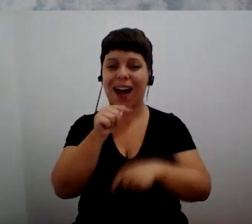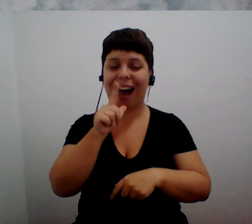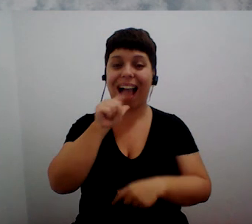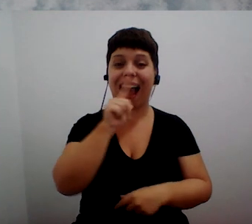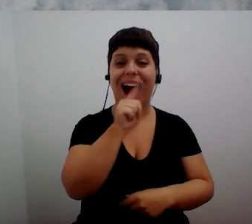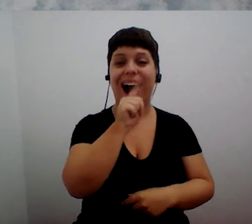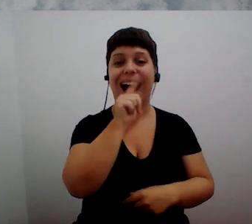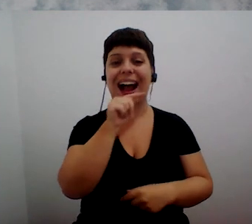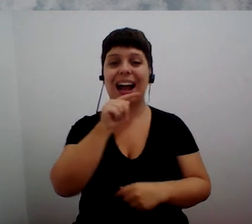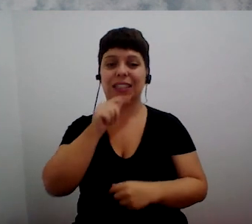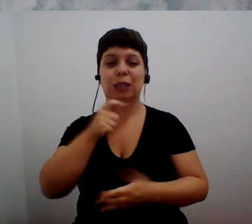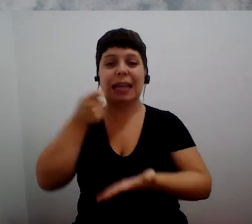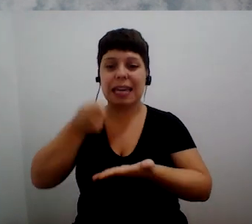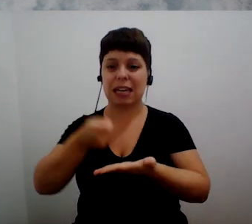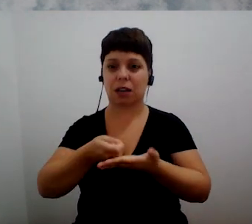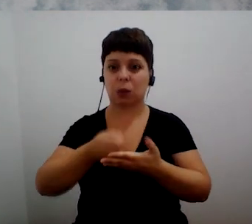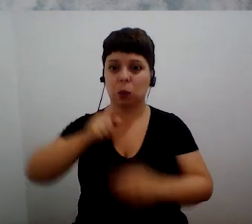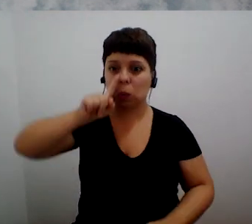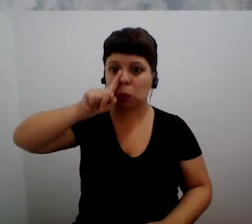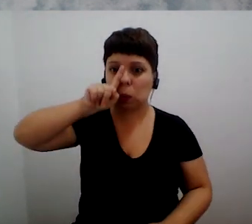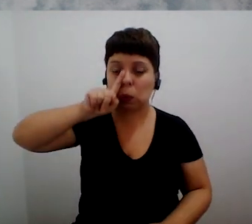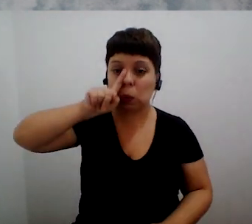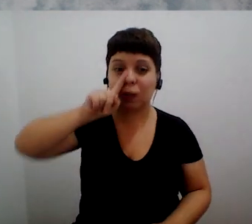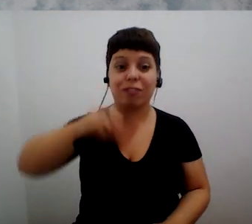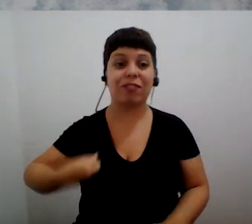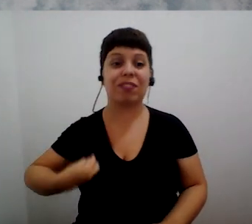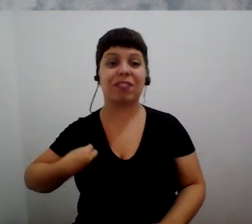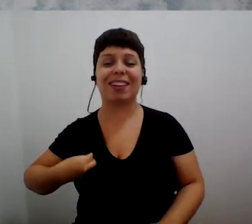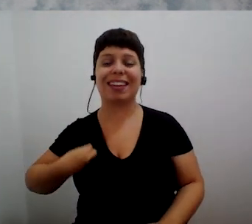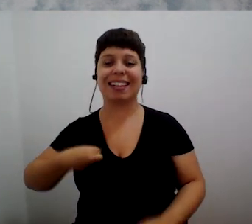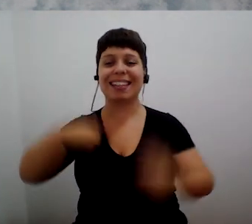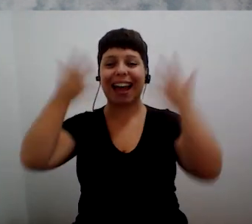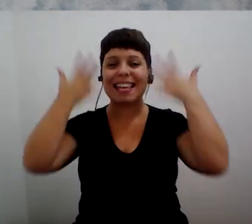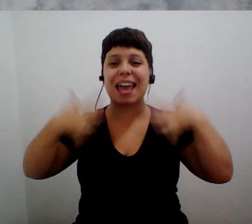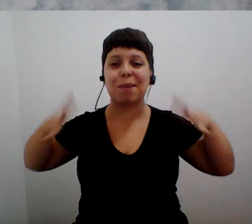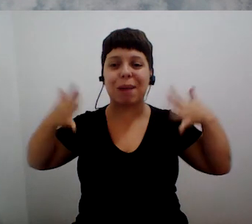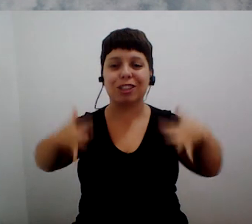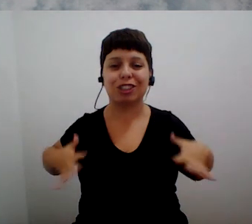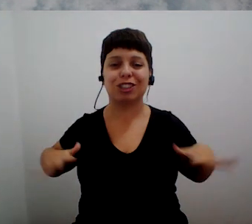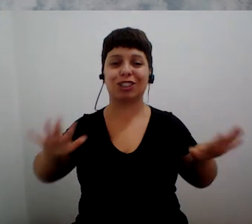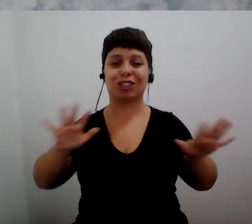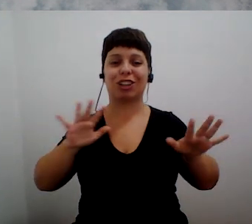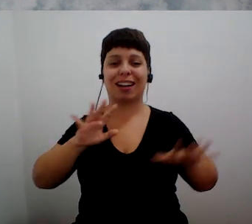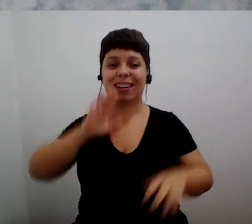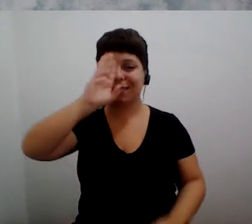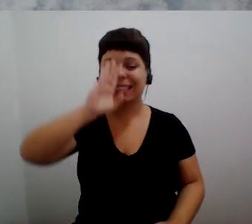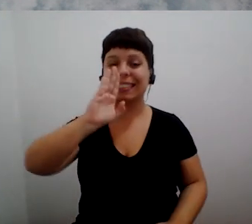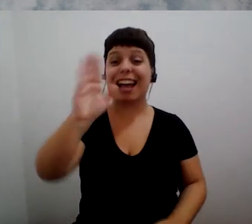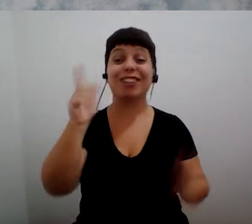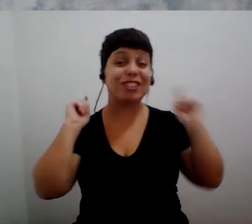maravilha, contemplação, água, infinito, vigor, ameaça, vida,